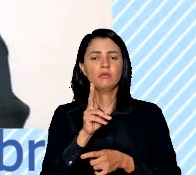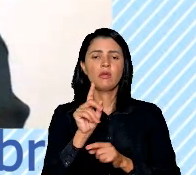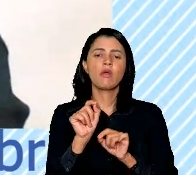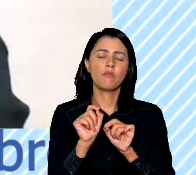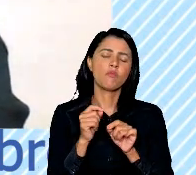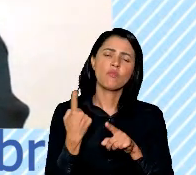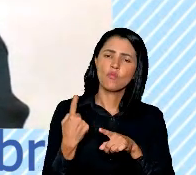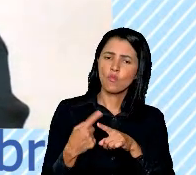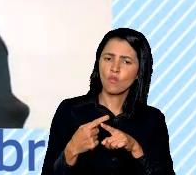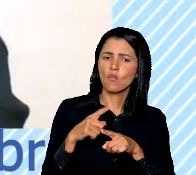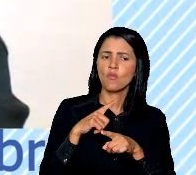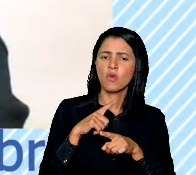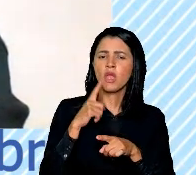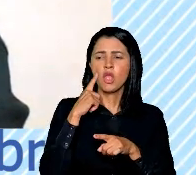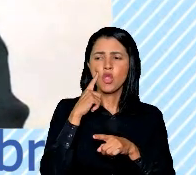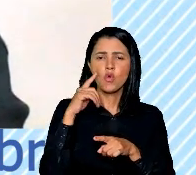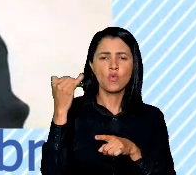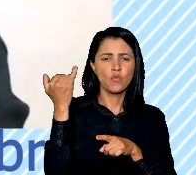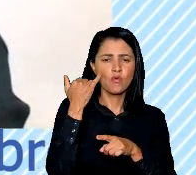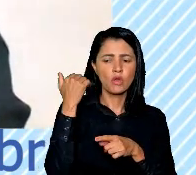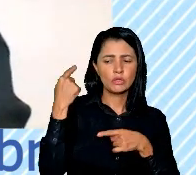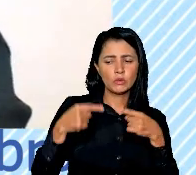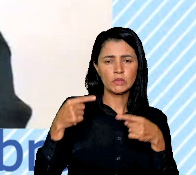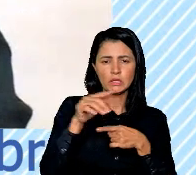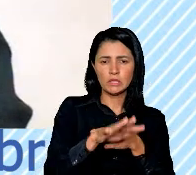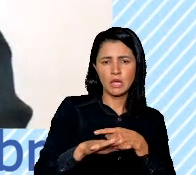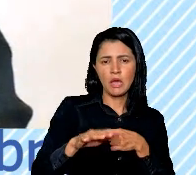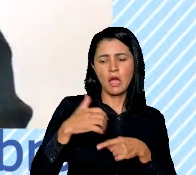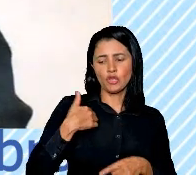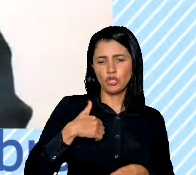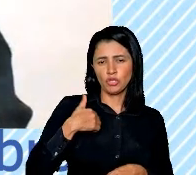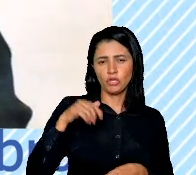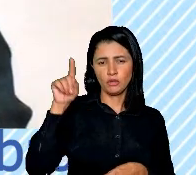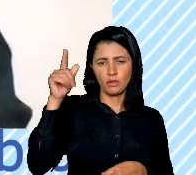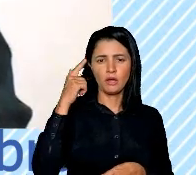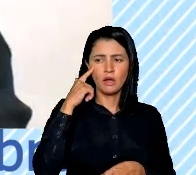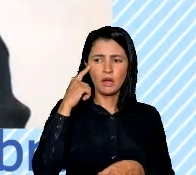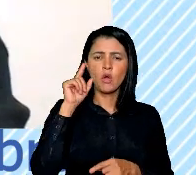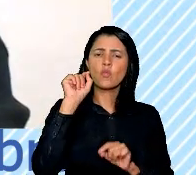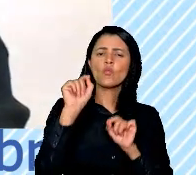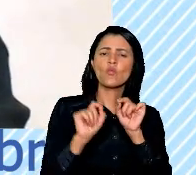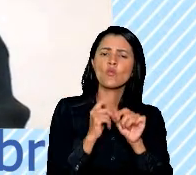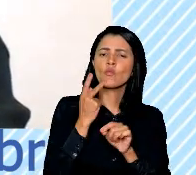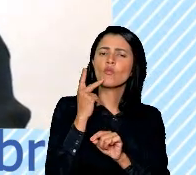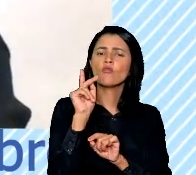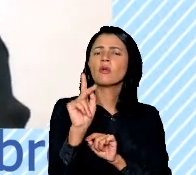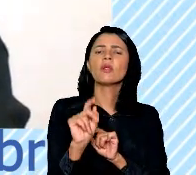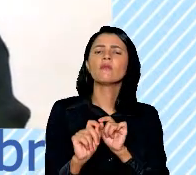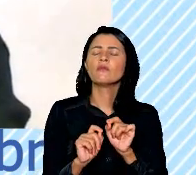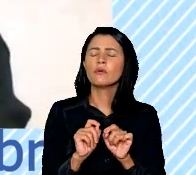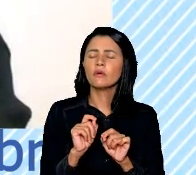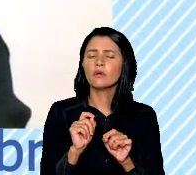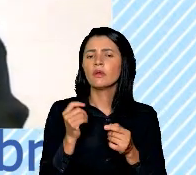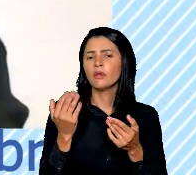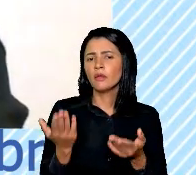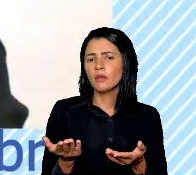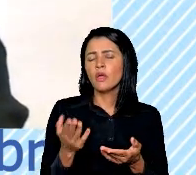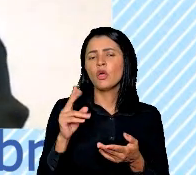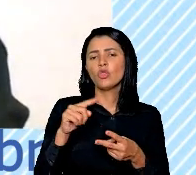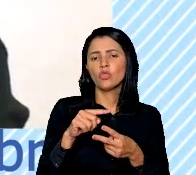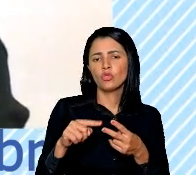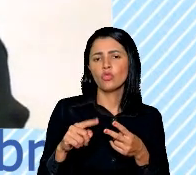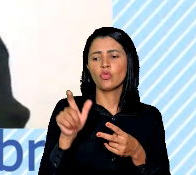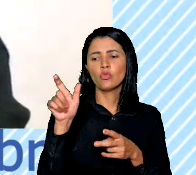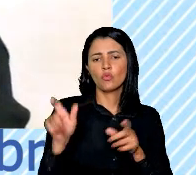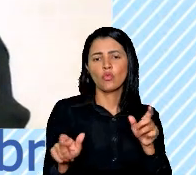porque eu vi uma discussão recentemente na Argentina em que se dizia de dois parlamentares,